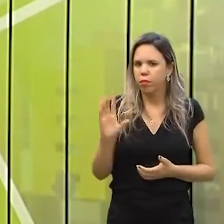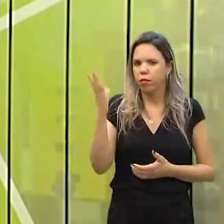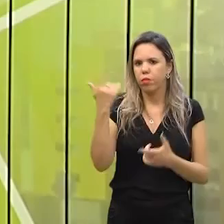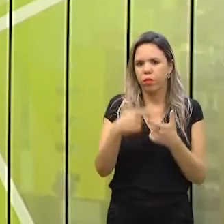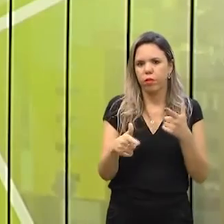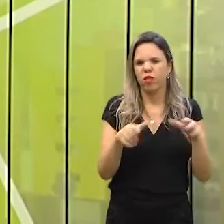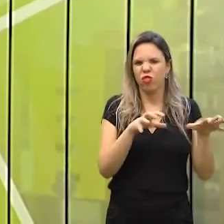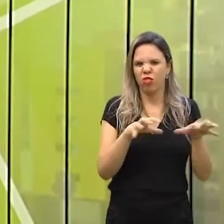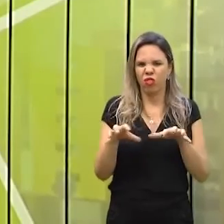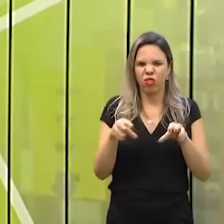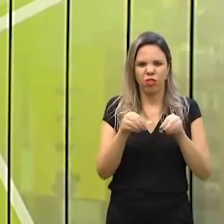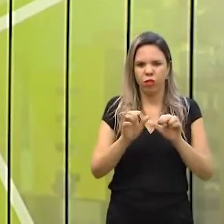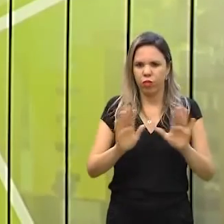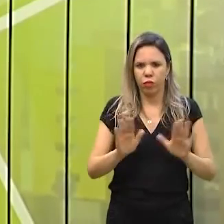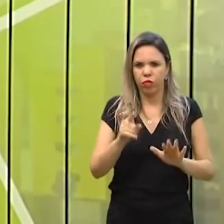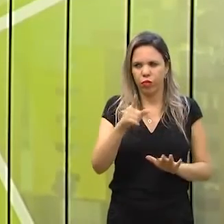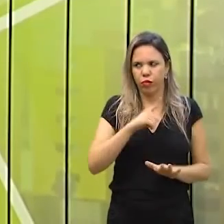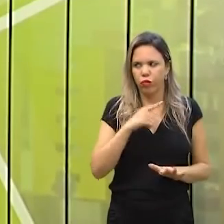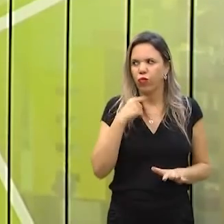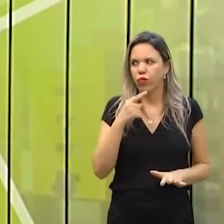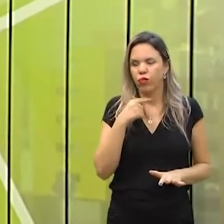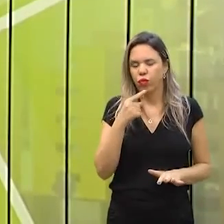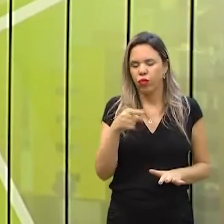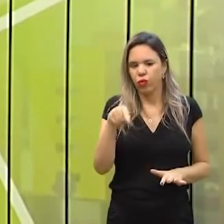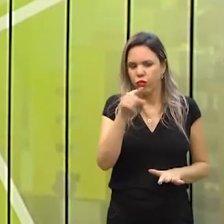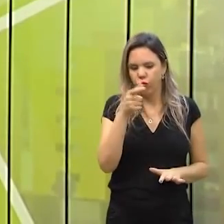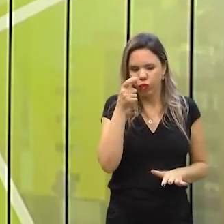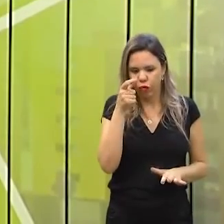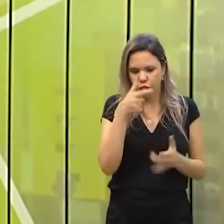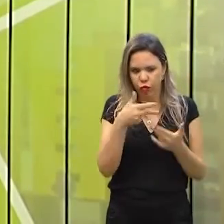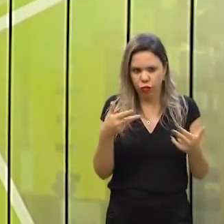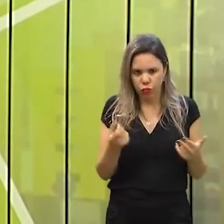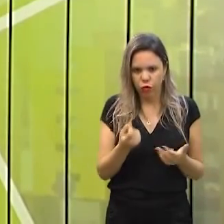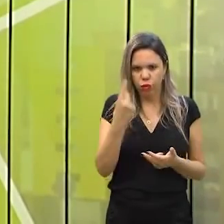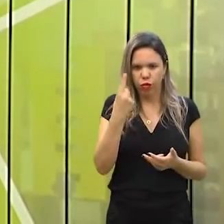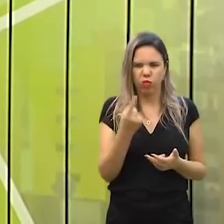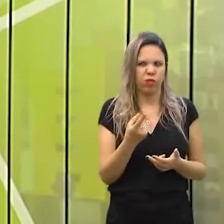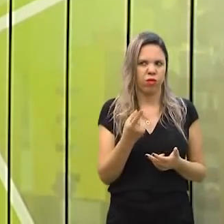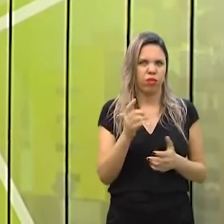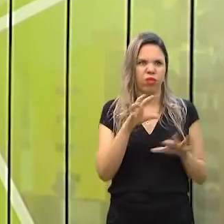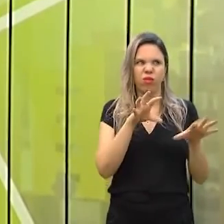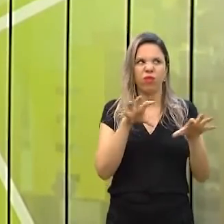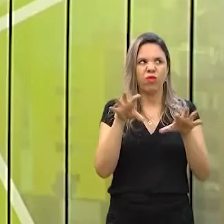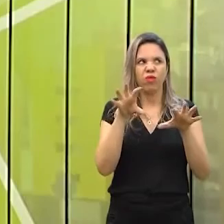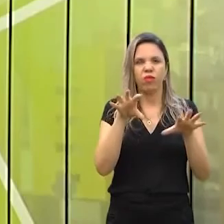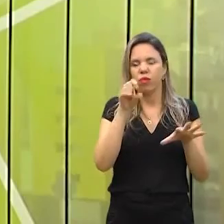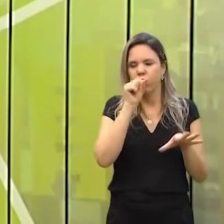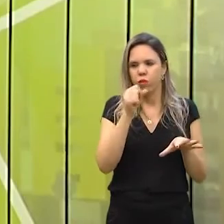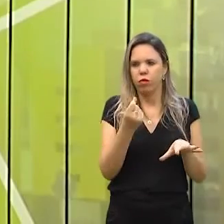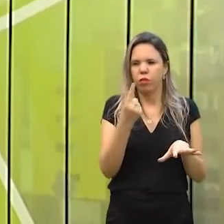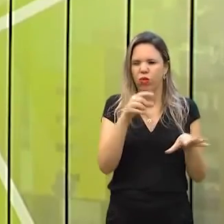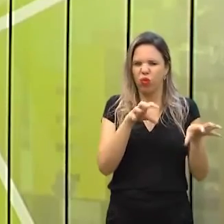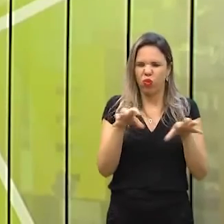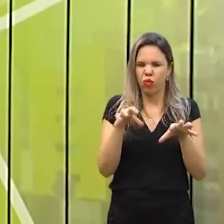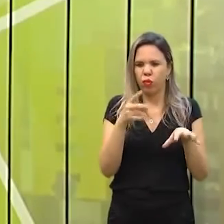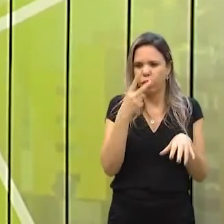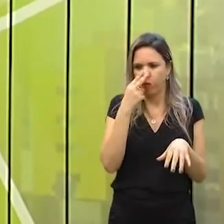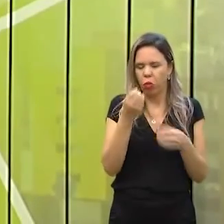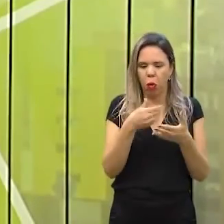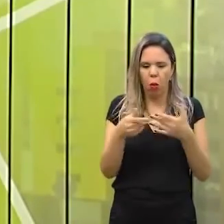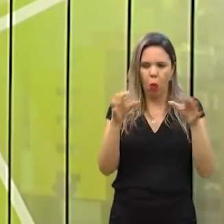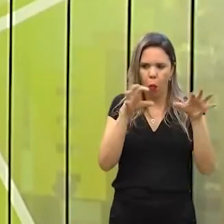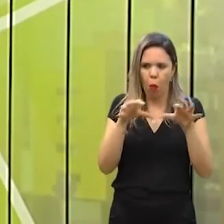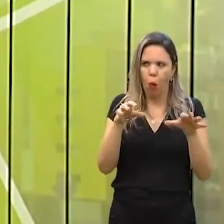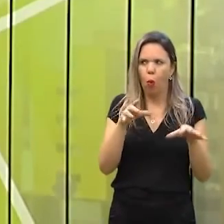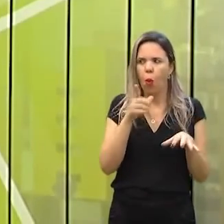tempestade de areia, mas se você tiver alguma dúvida, se você viu alguma coisa estranha no ar, nem que seja uma tempestade, né, com chuva,